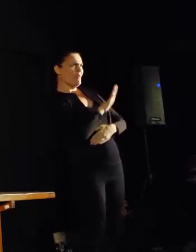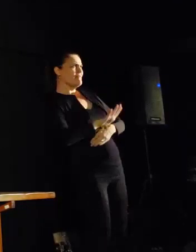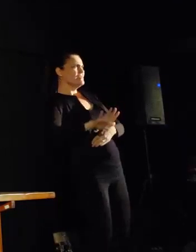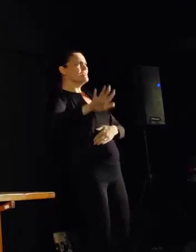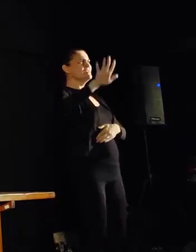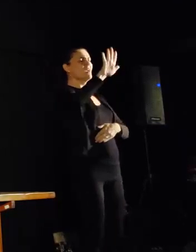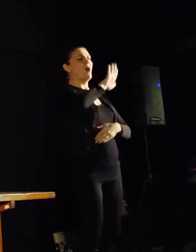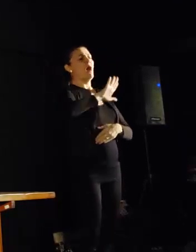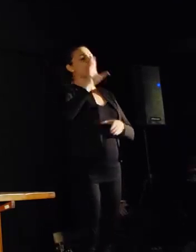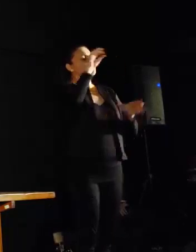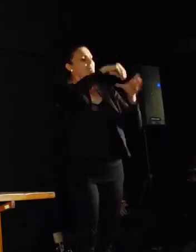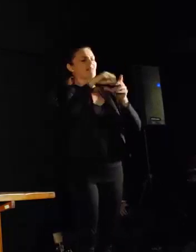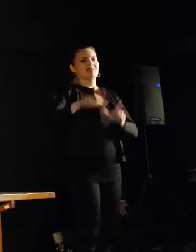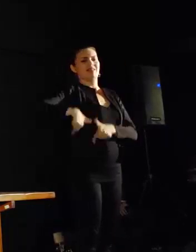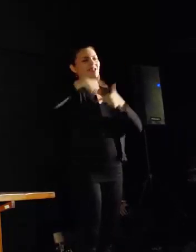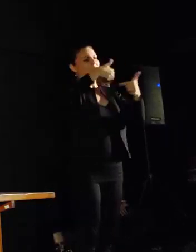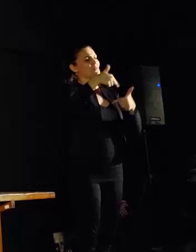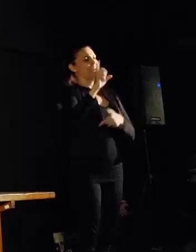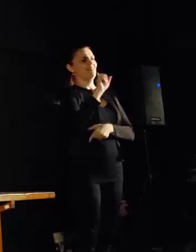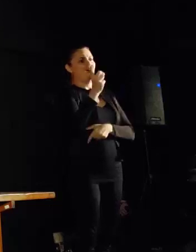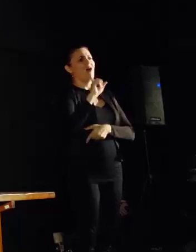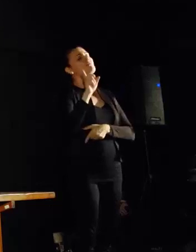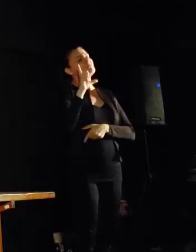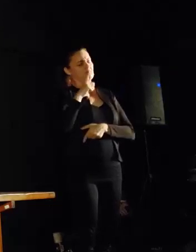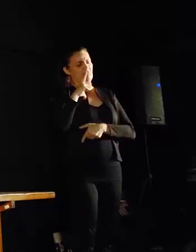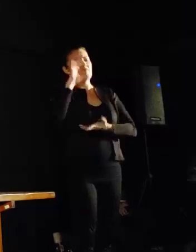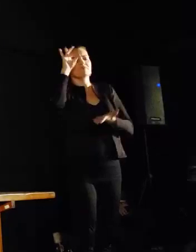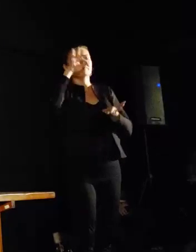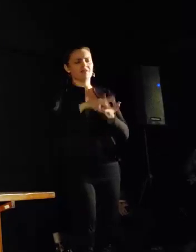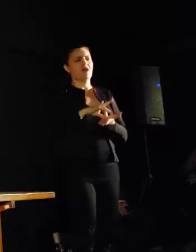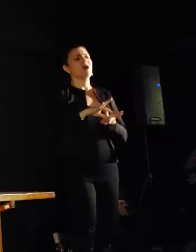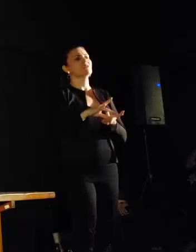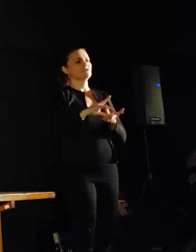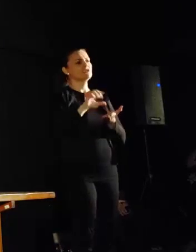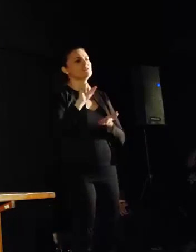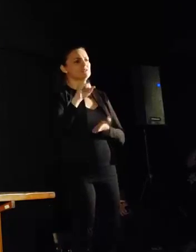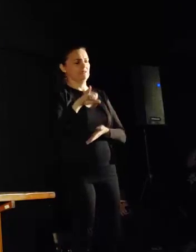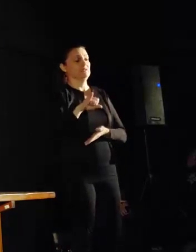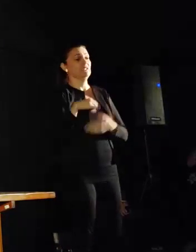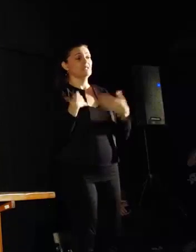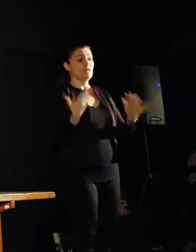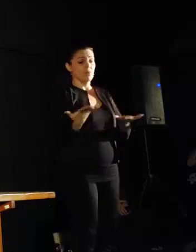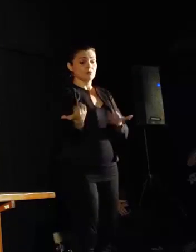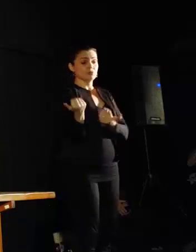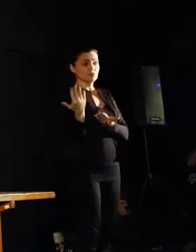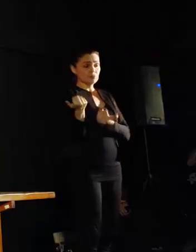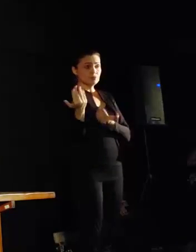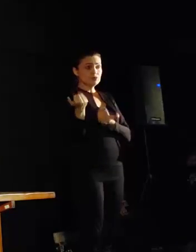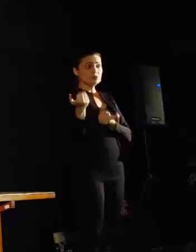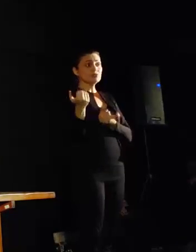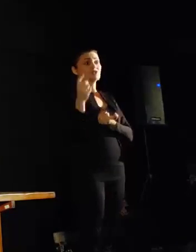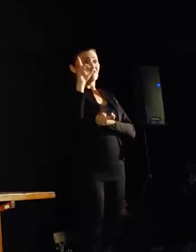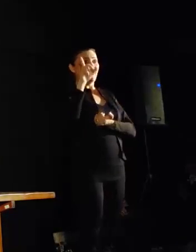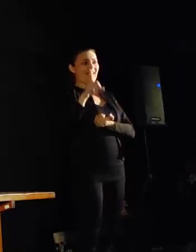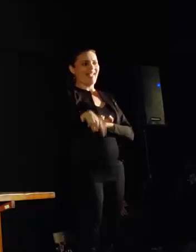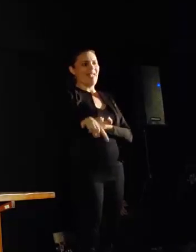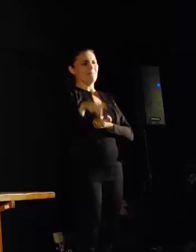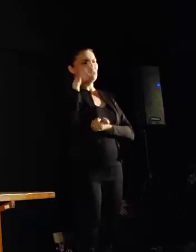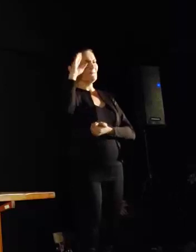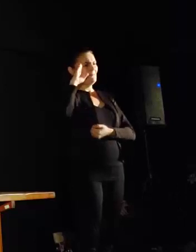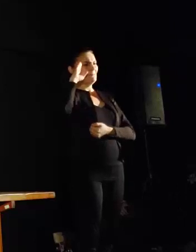Certo? Então, não é à toa que a juventude aparece, então, como um elemento importante,